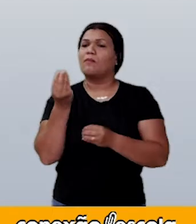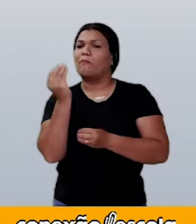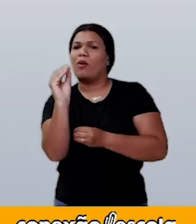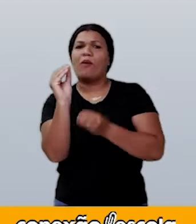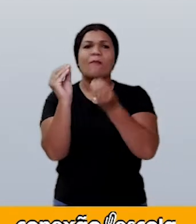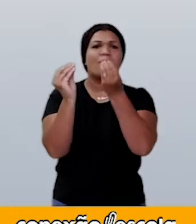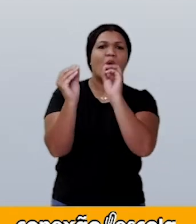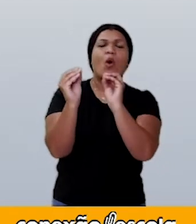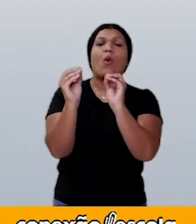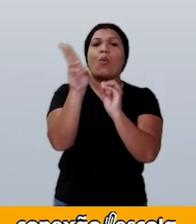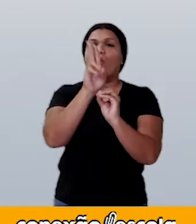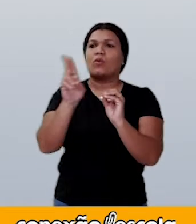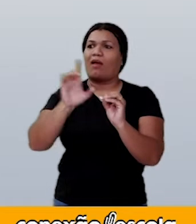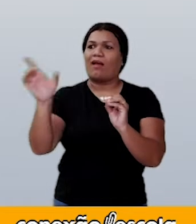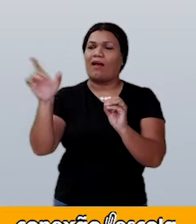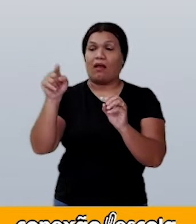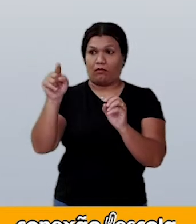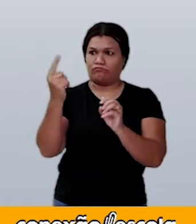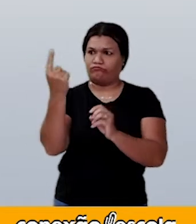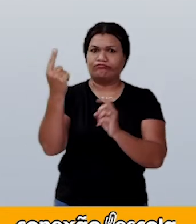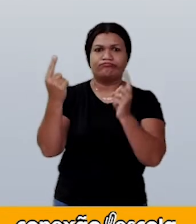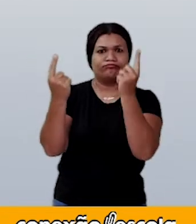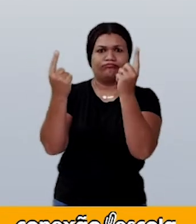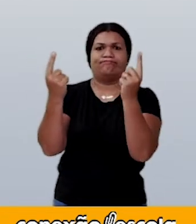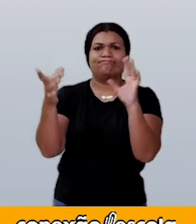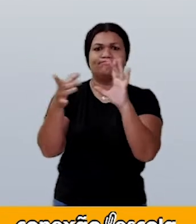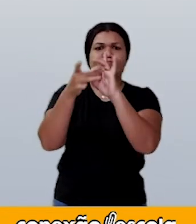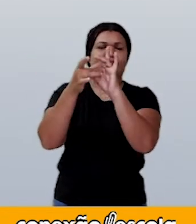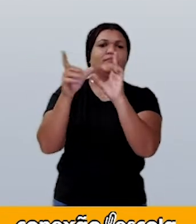a articulação entre as partes do texto e para